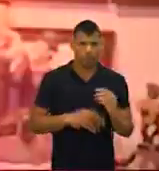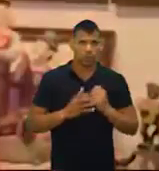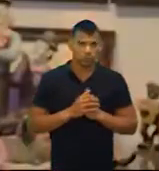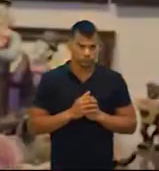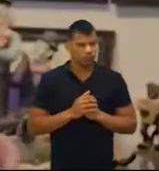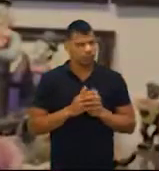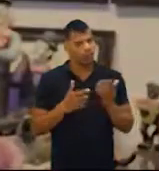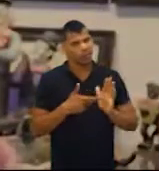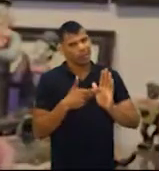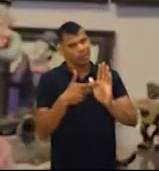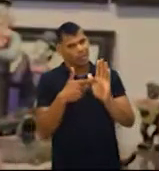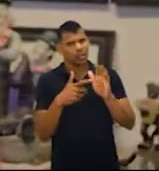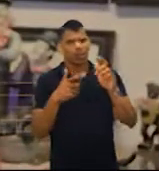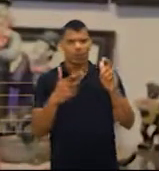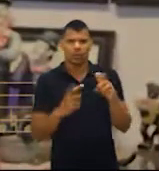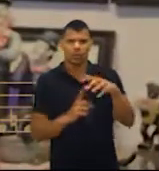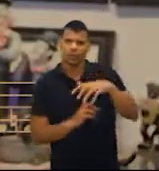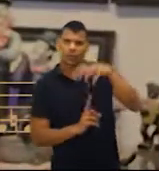Você é que em